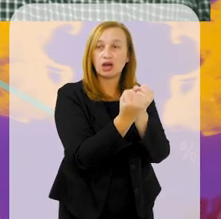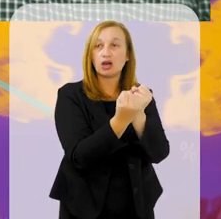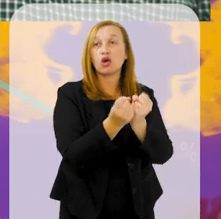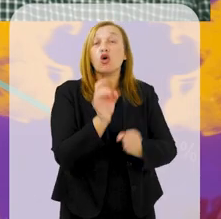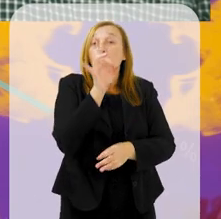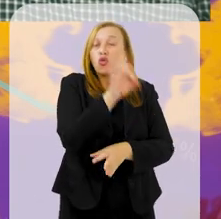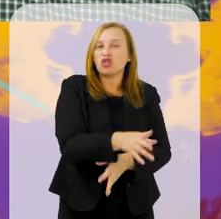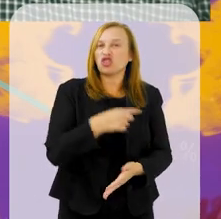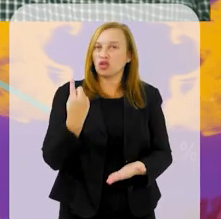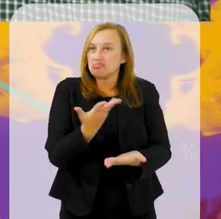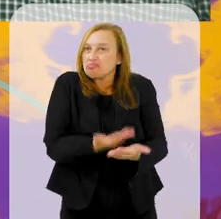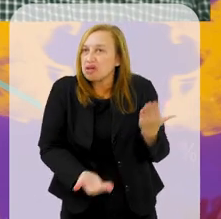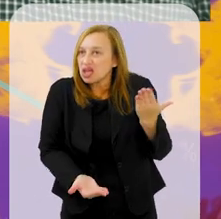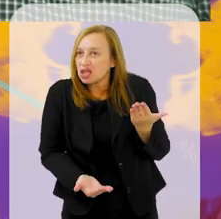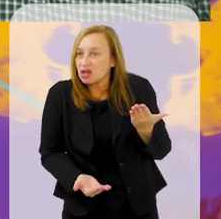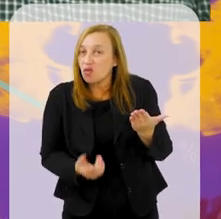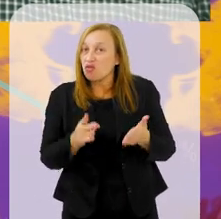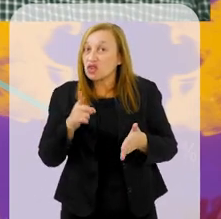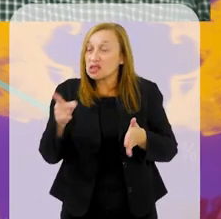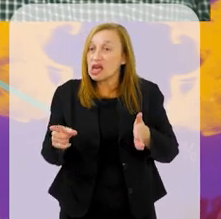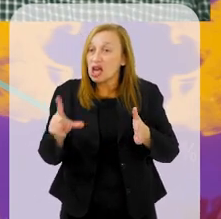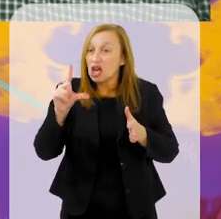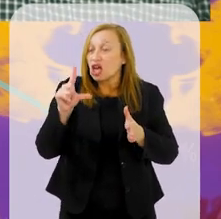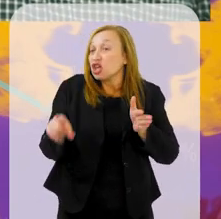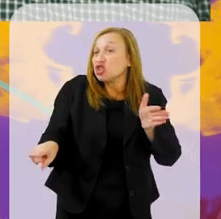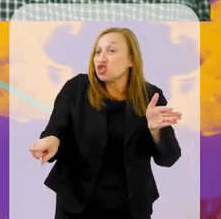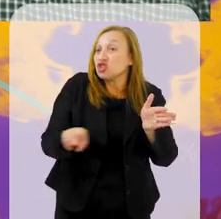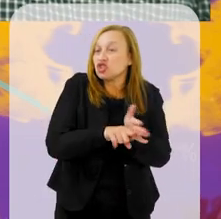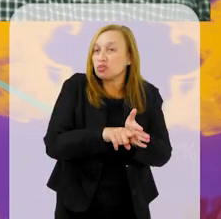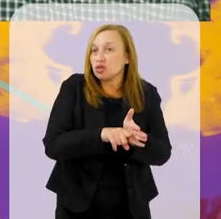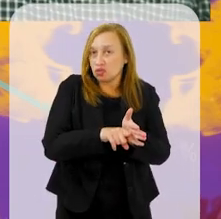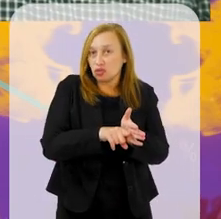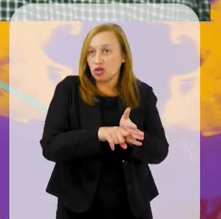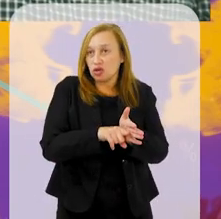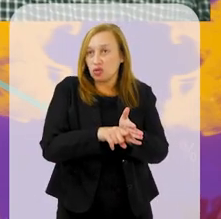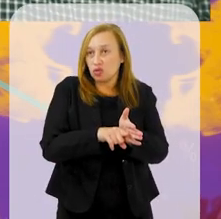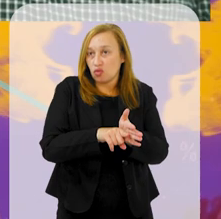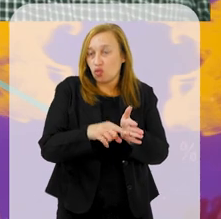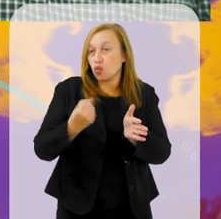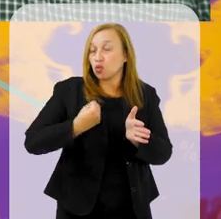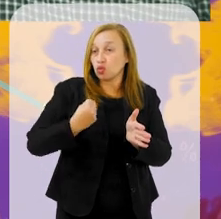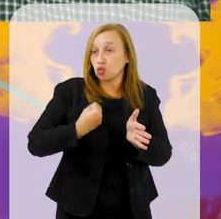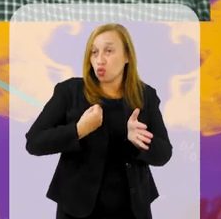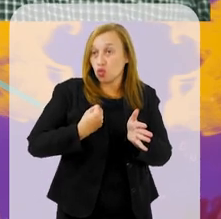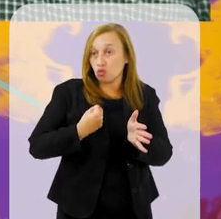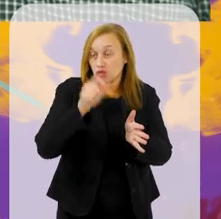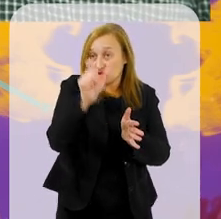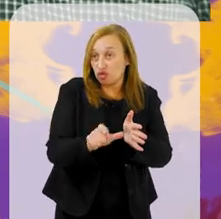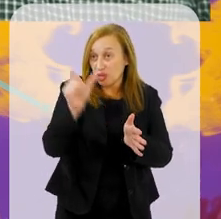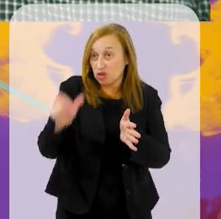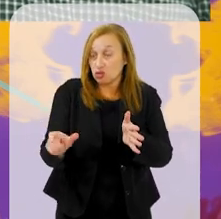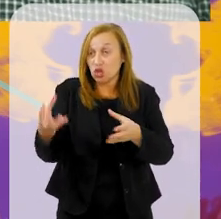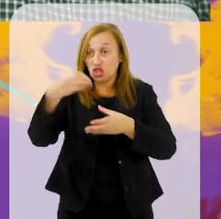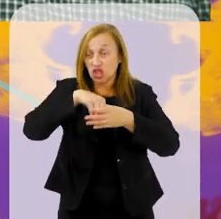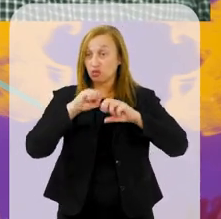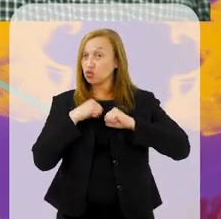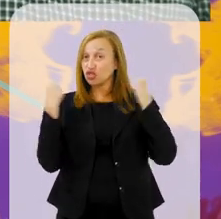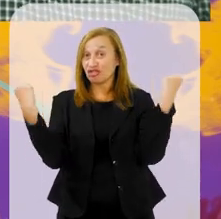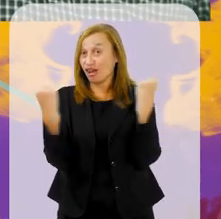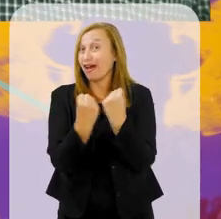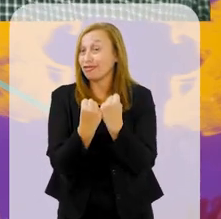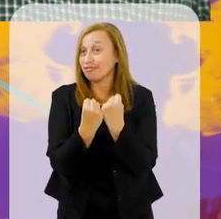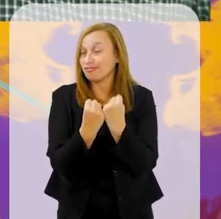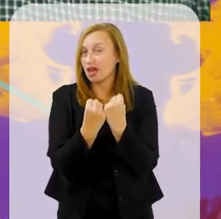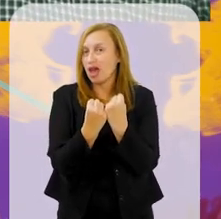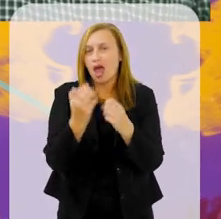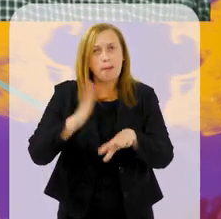última, nós perdemos, né? Você diminuiu a capacidade do estádio. Diminuir a